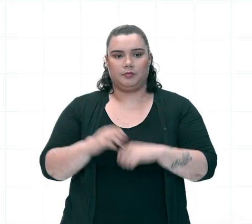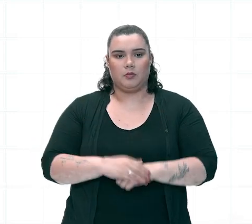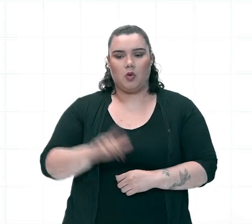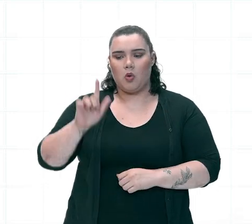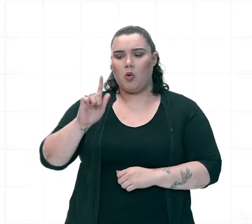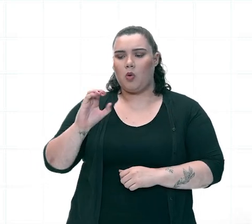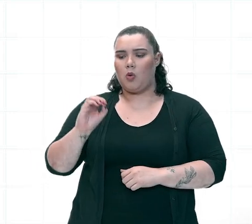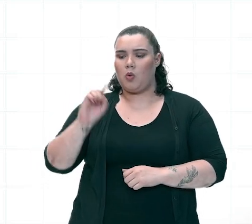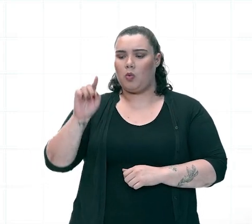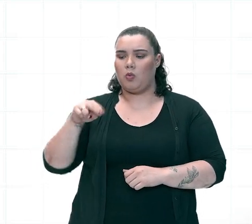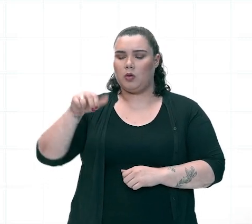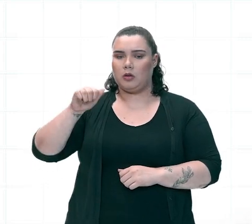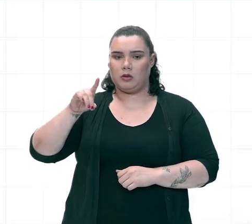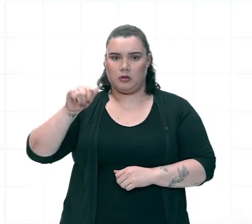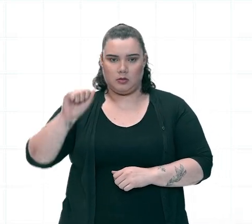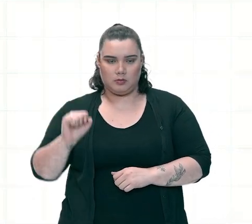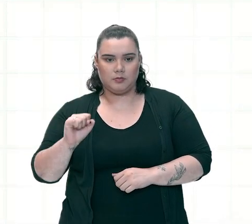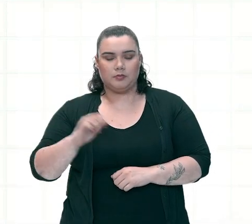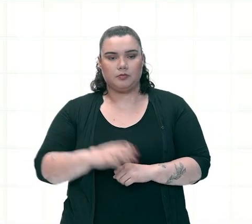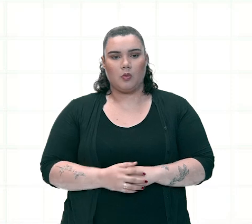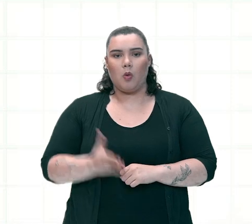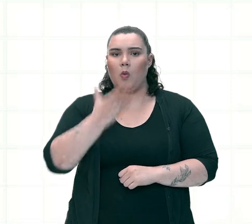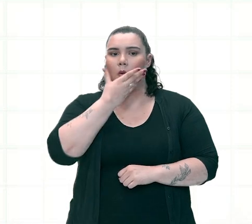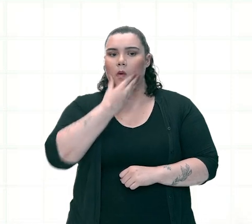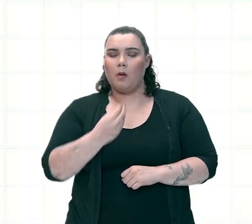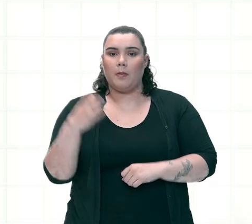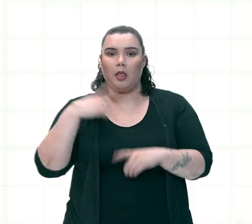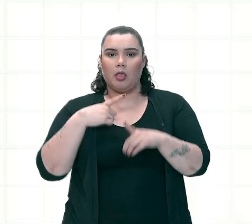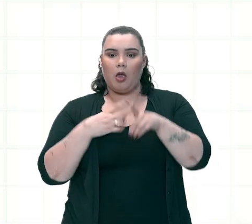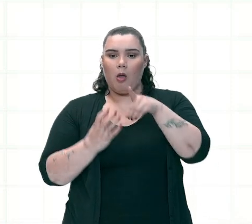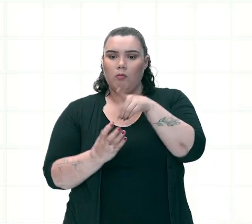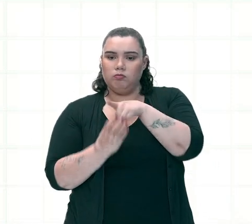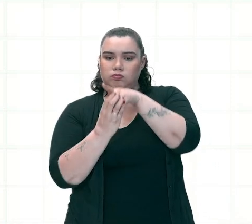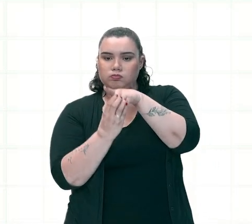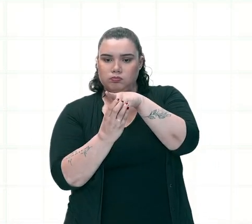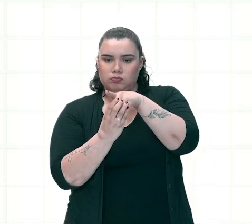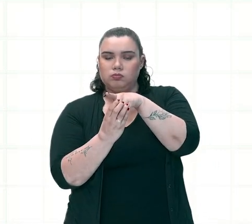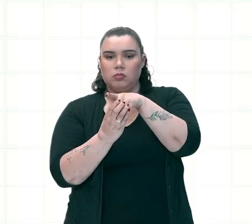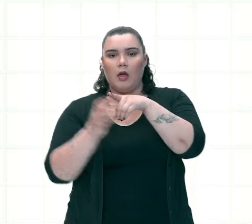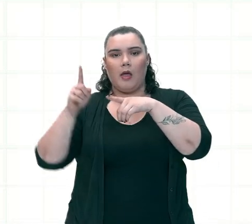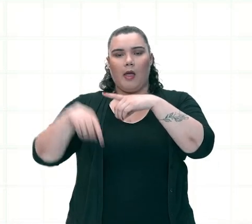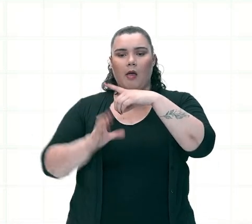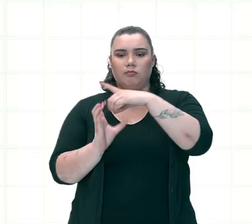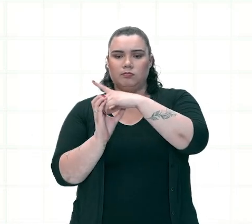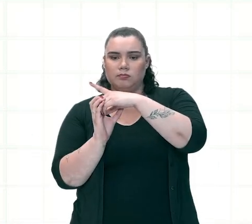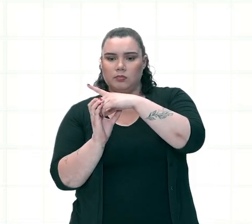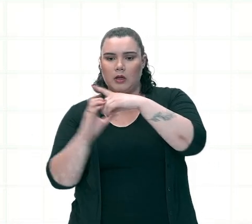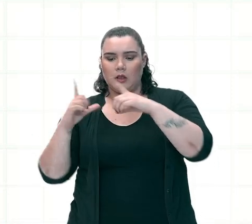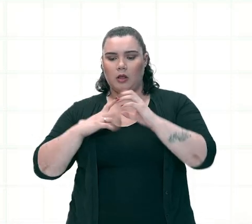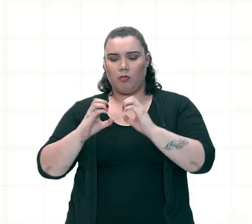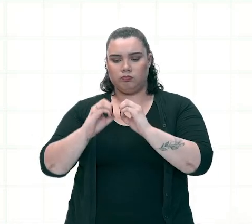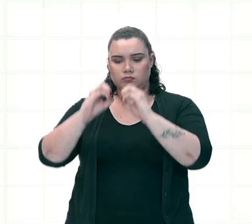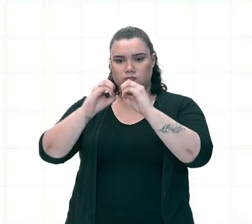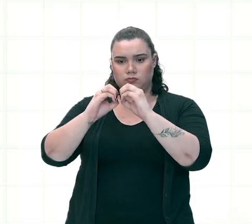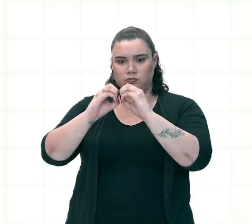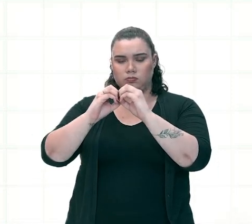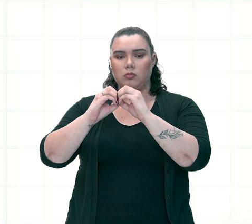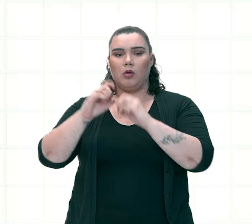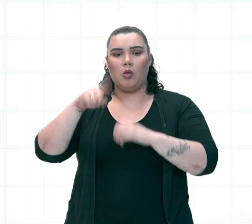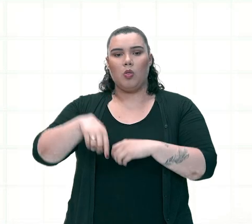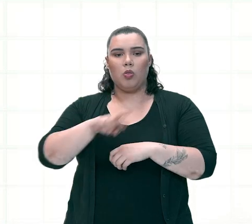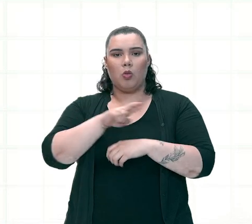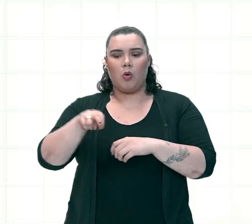visualizar aí as gônadas. Então, no homem, a gente vai ter o testículo, certo? E ele vai produzir um hormônio que é a